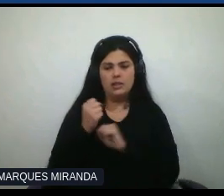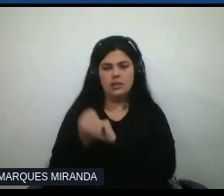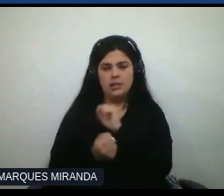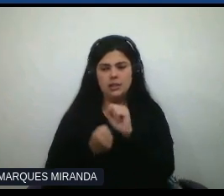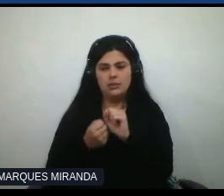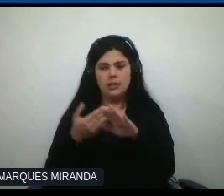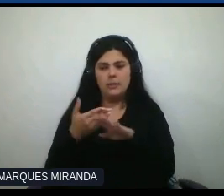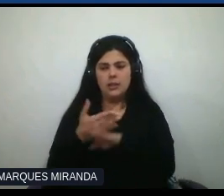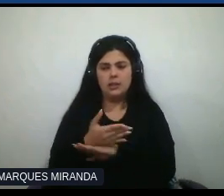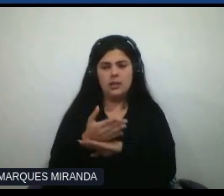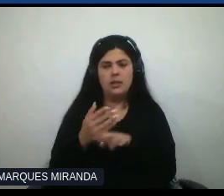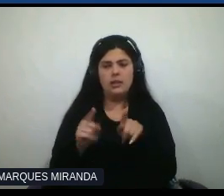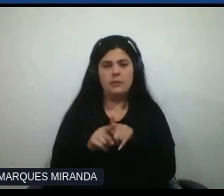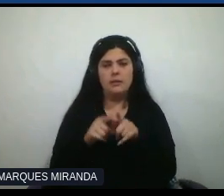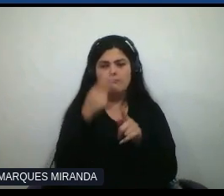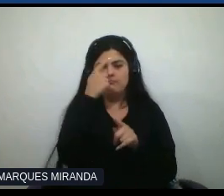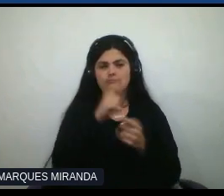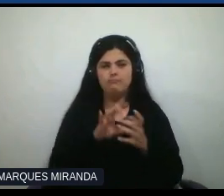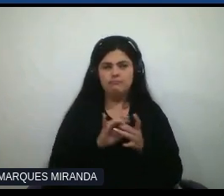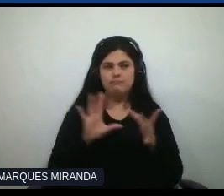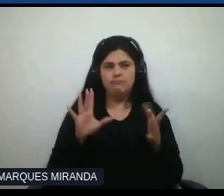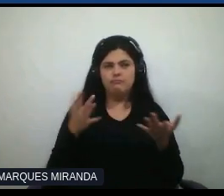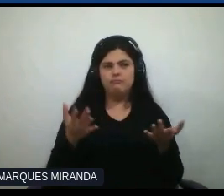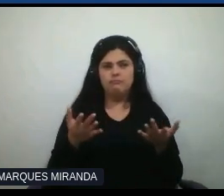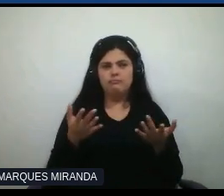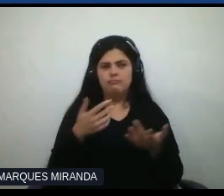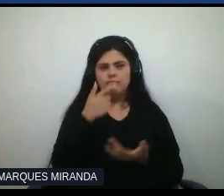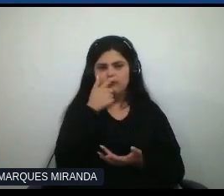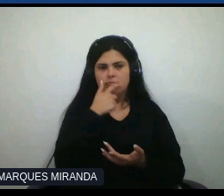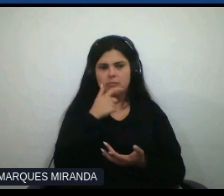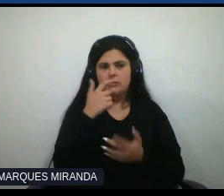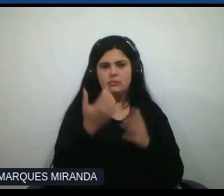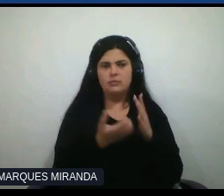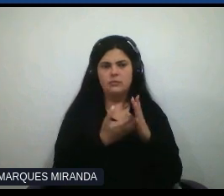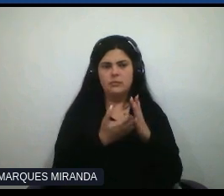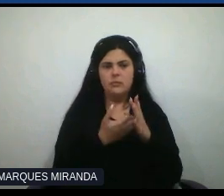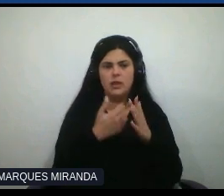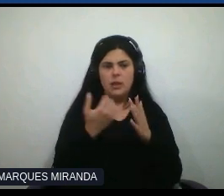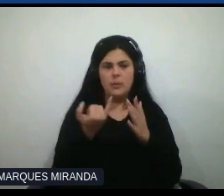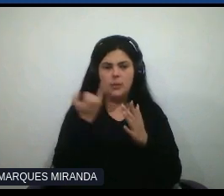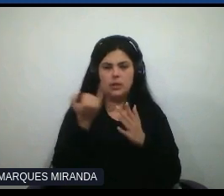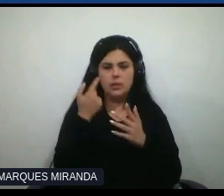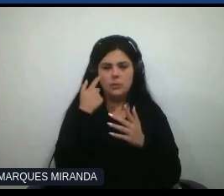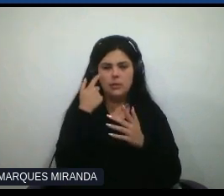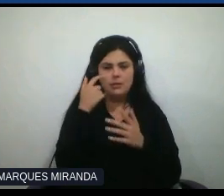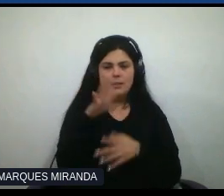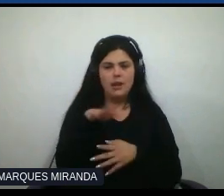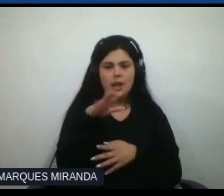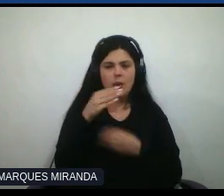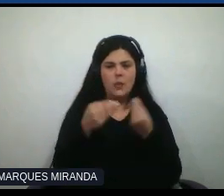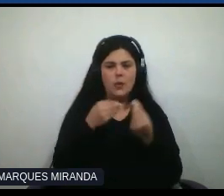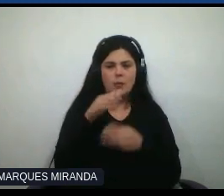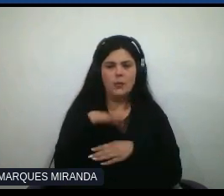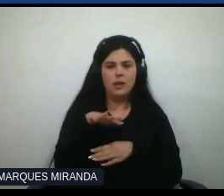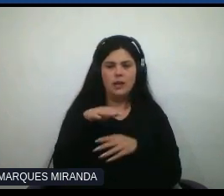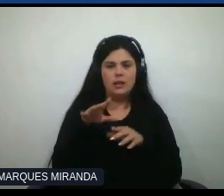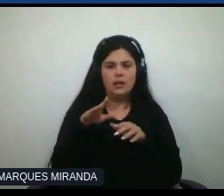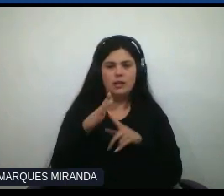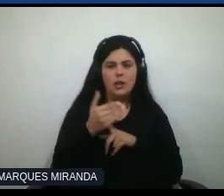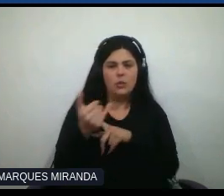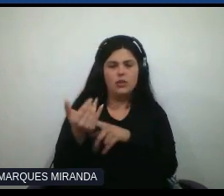para se dedicar e ser você. Então, acho que é um dos pontos importantes quando a gente pensa como é no mercado de